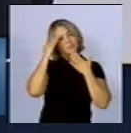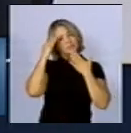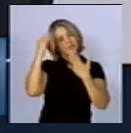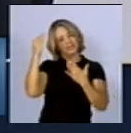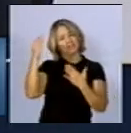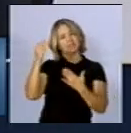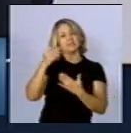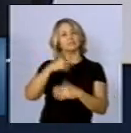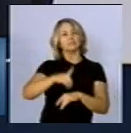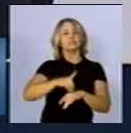Dr Paulo César Teixeira